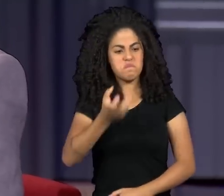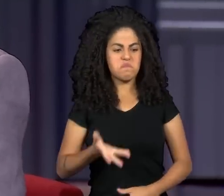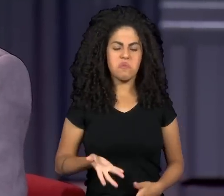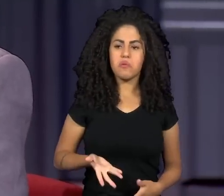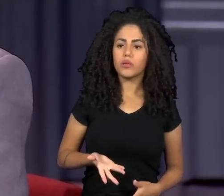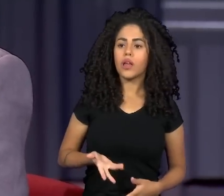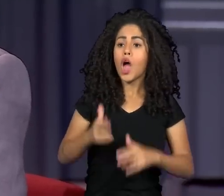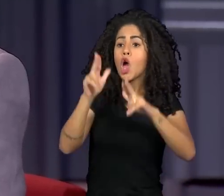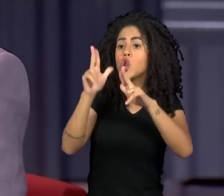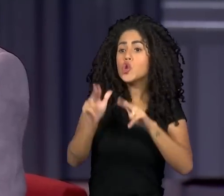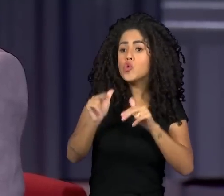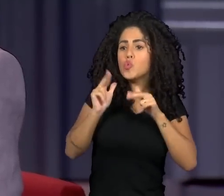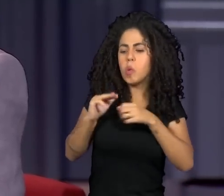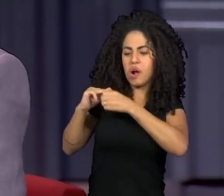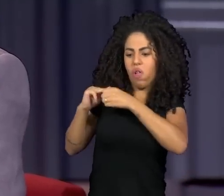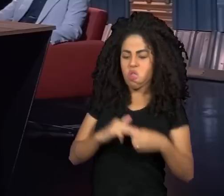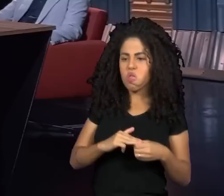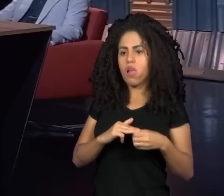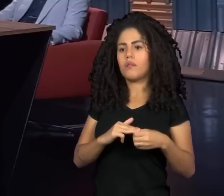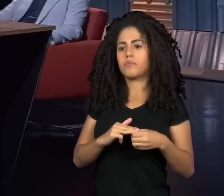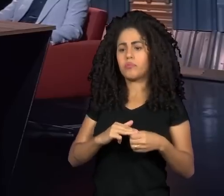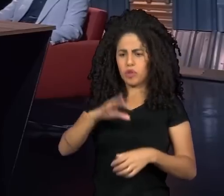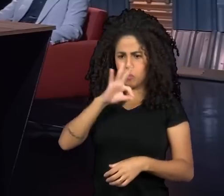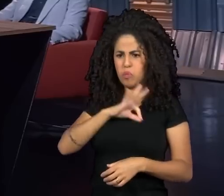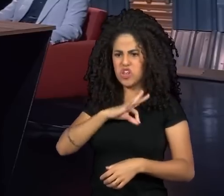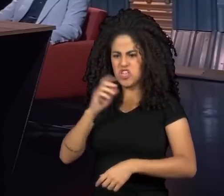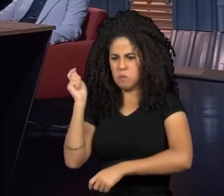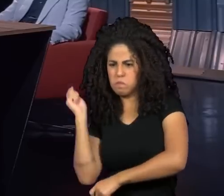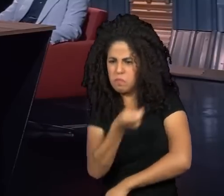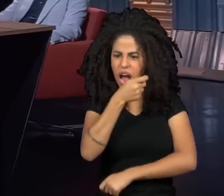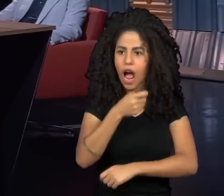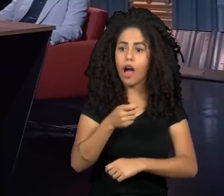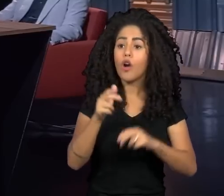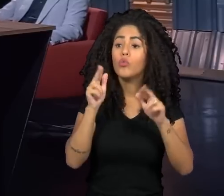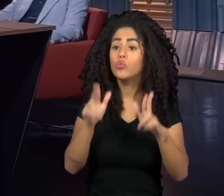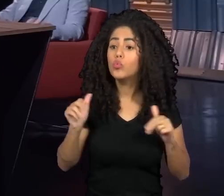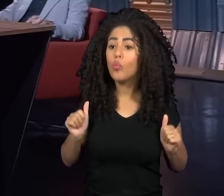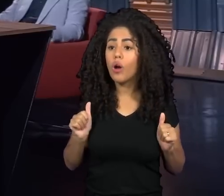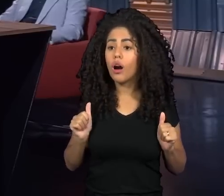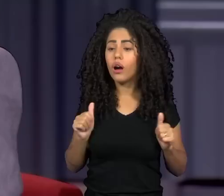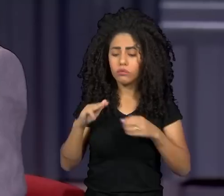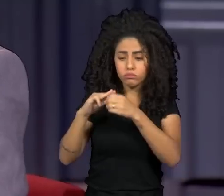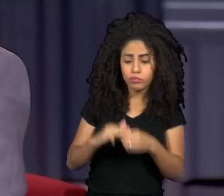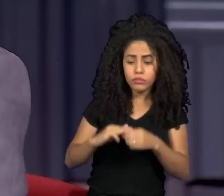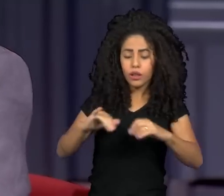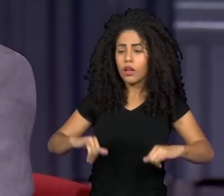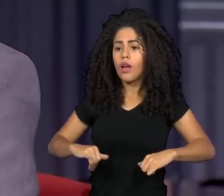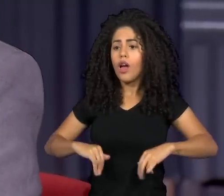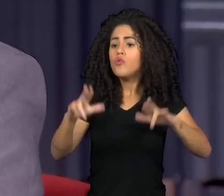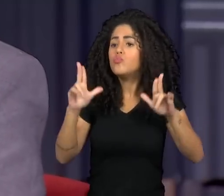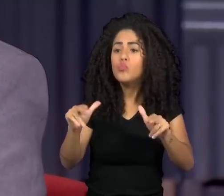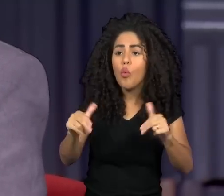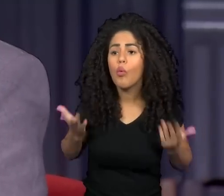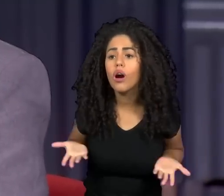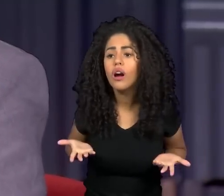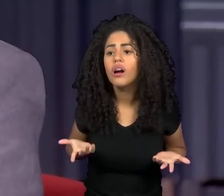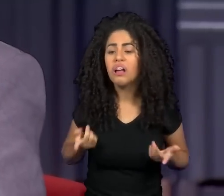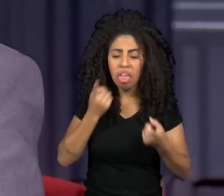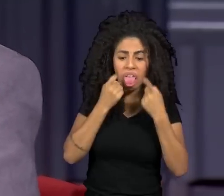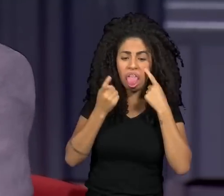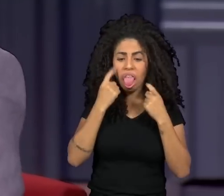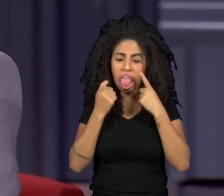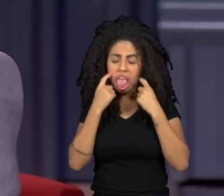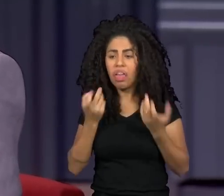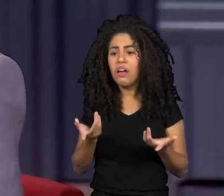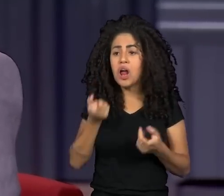um cacetete na barriga de uma polícia para ver o que realmente é sofrer uma opressão. Tá lá na casa dele ganhando dinheiro e chorando porque